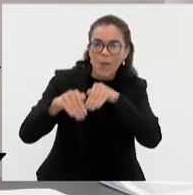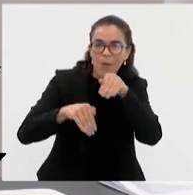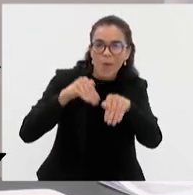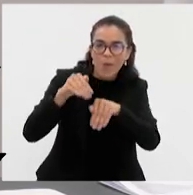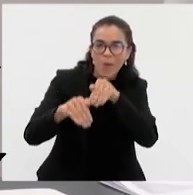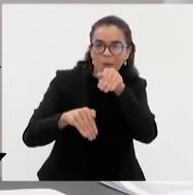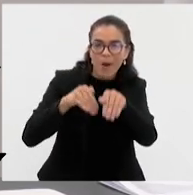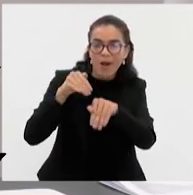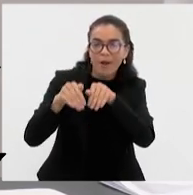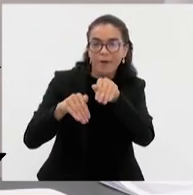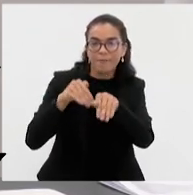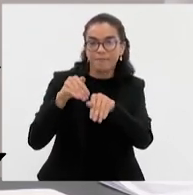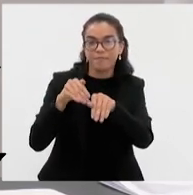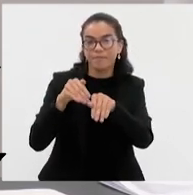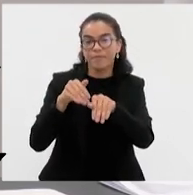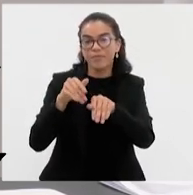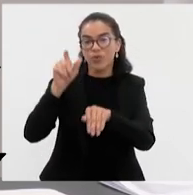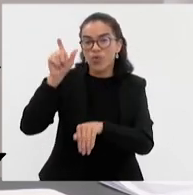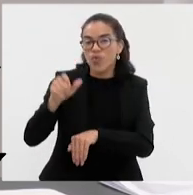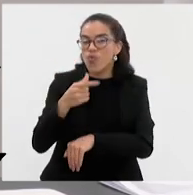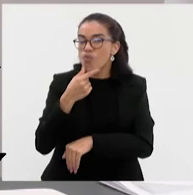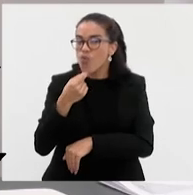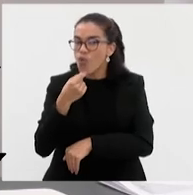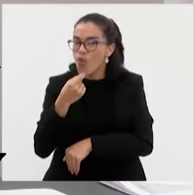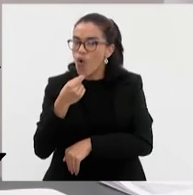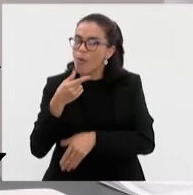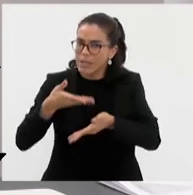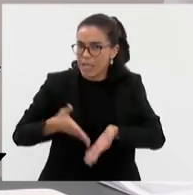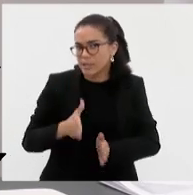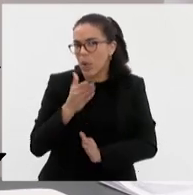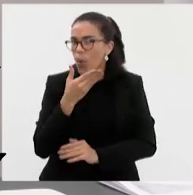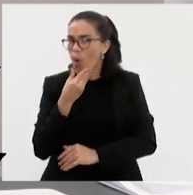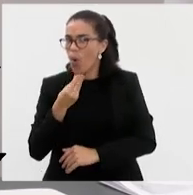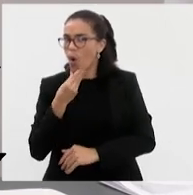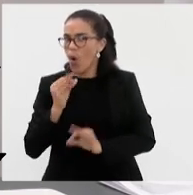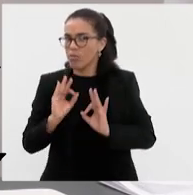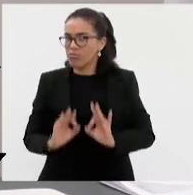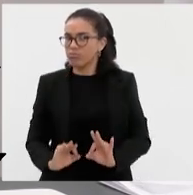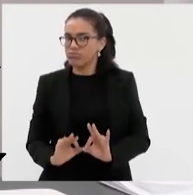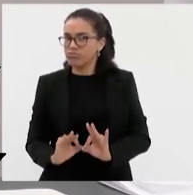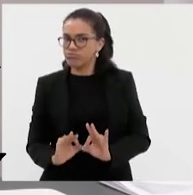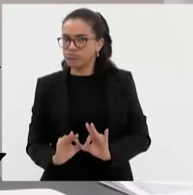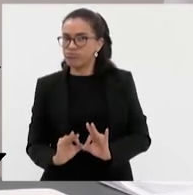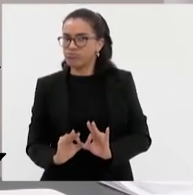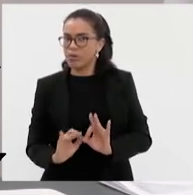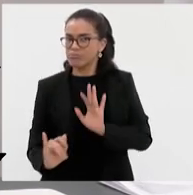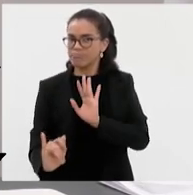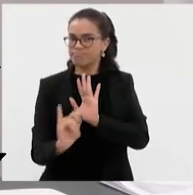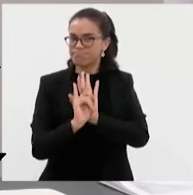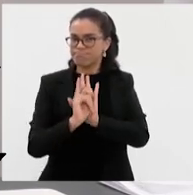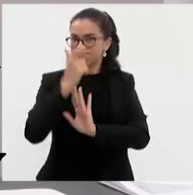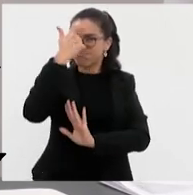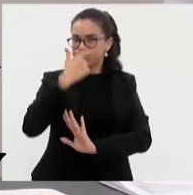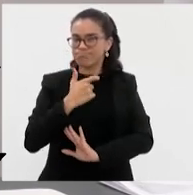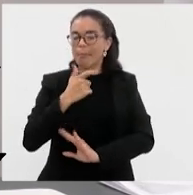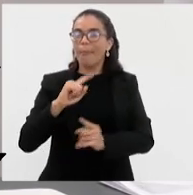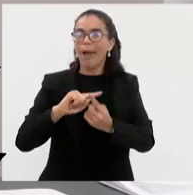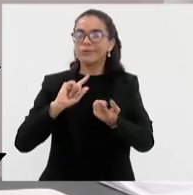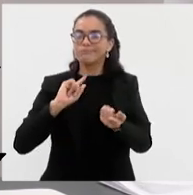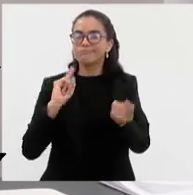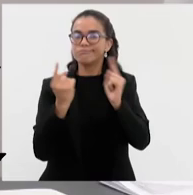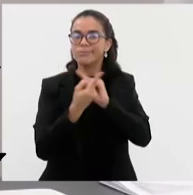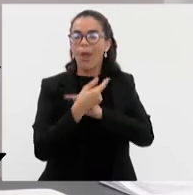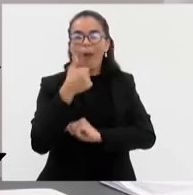que um homem biológico que se autodeclara, se entende mulher, ou seja,